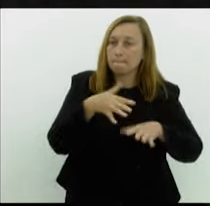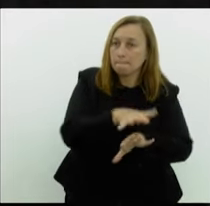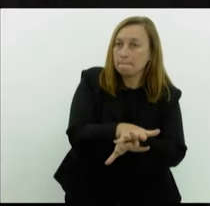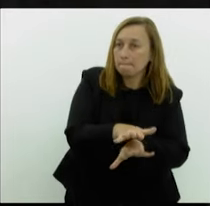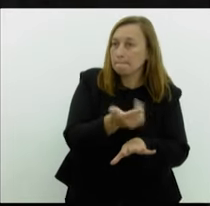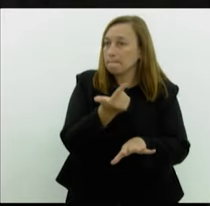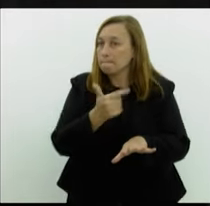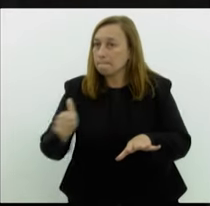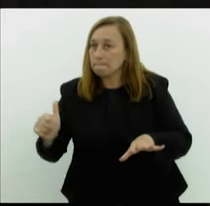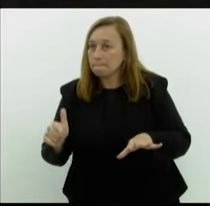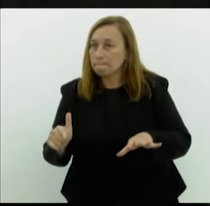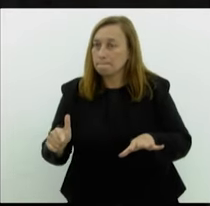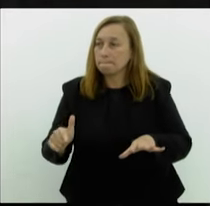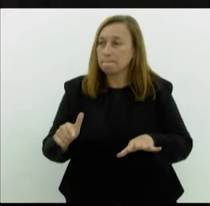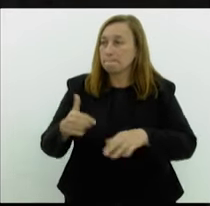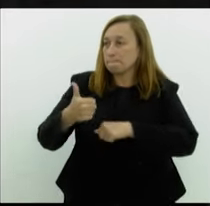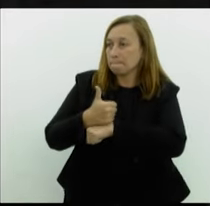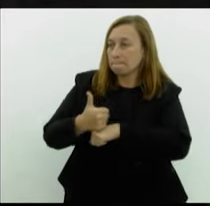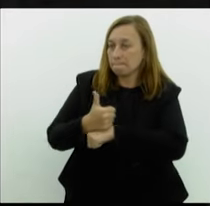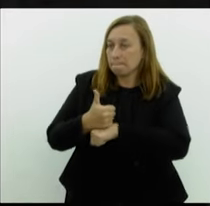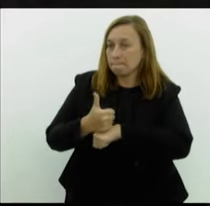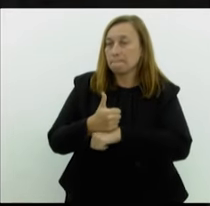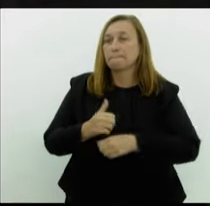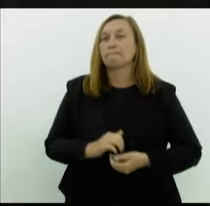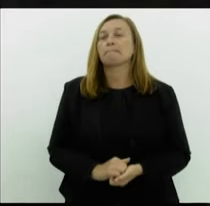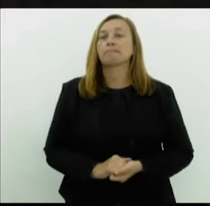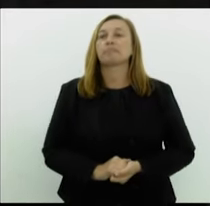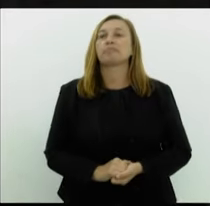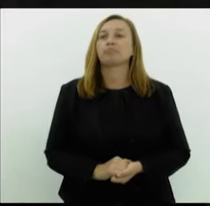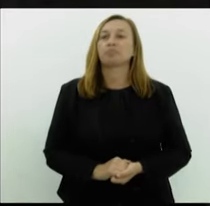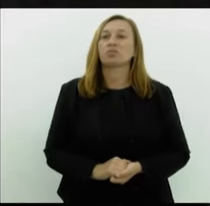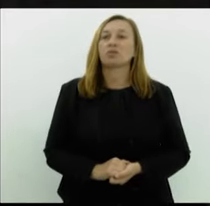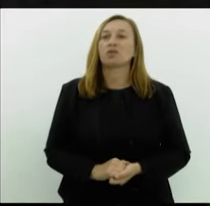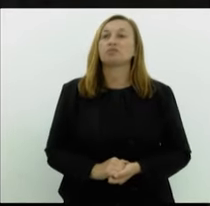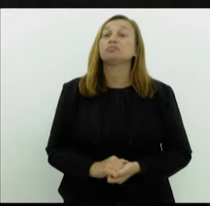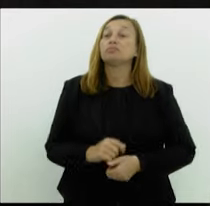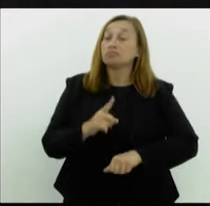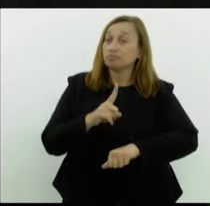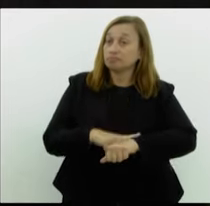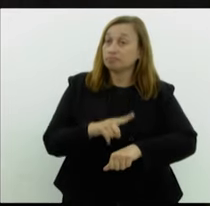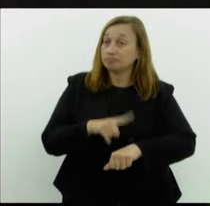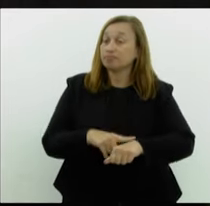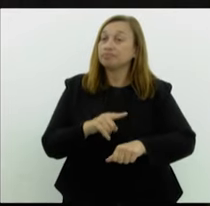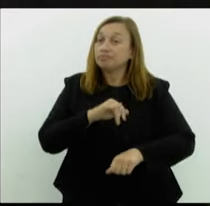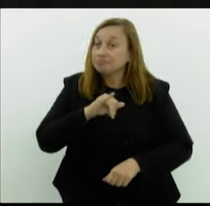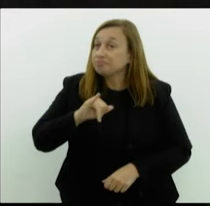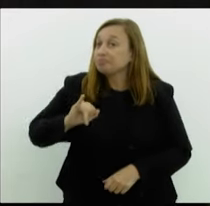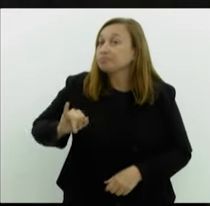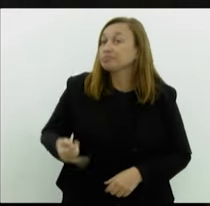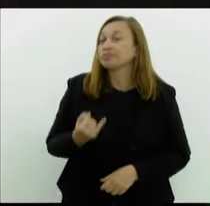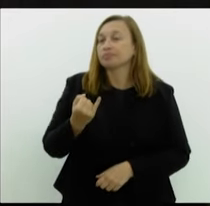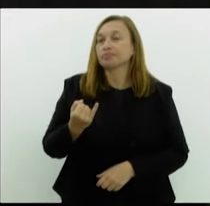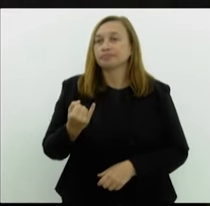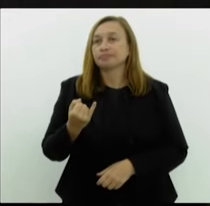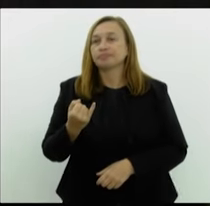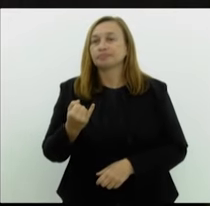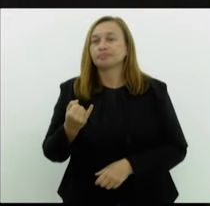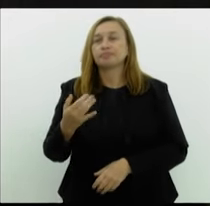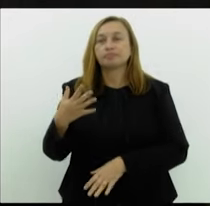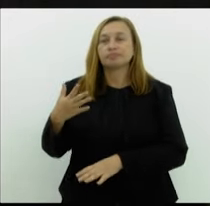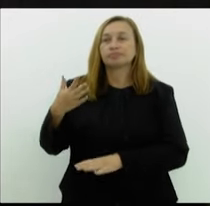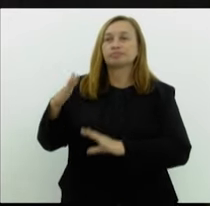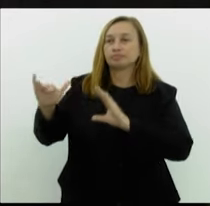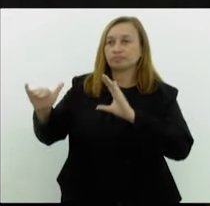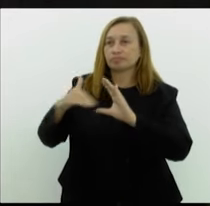esse cargo. A gente não contraria nenhuma lei. Esse é o momento da gente aproveitar uma mensagem do